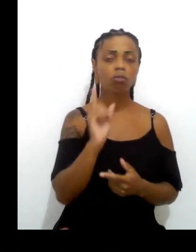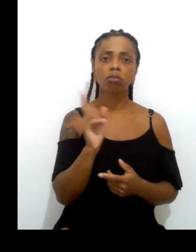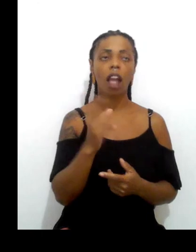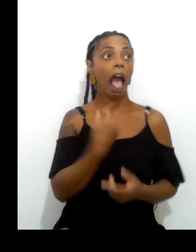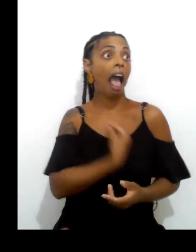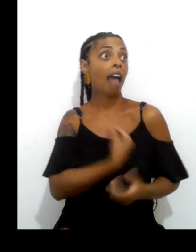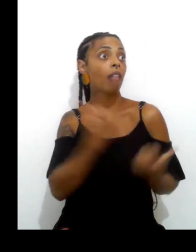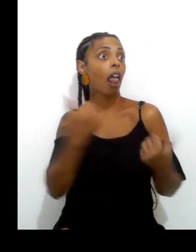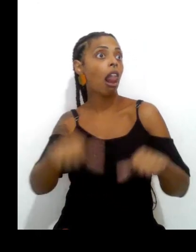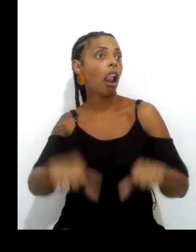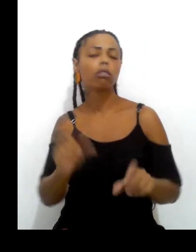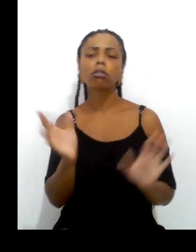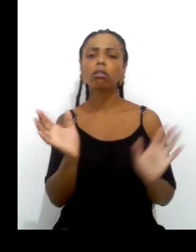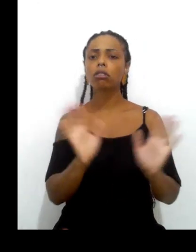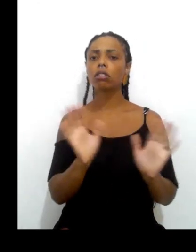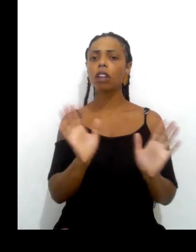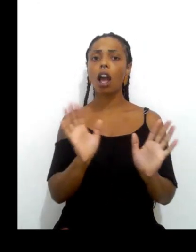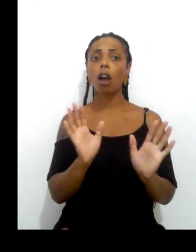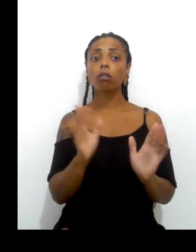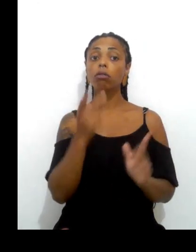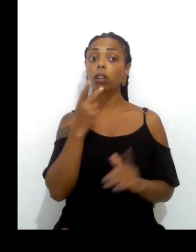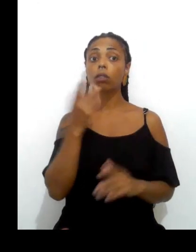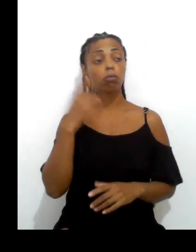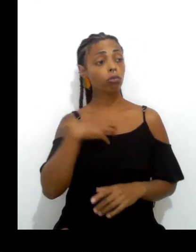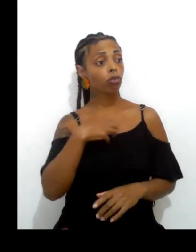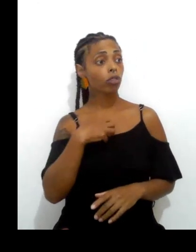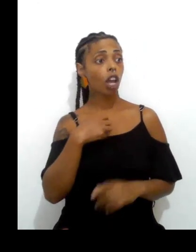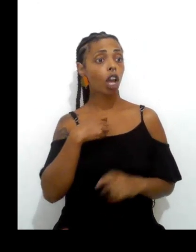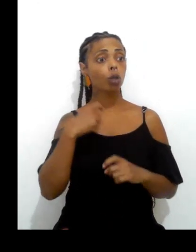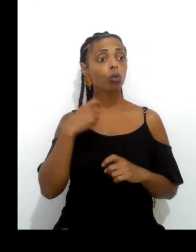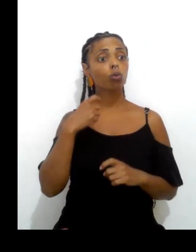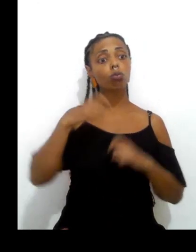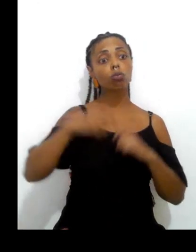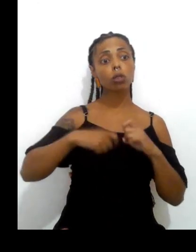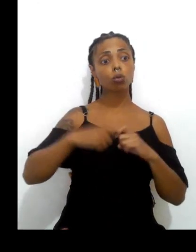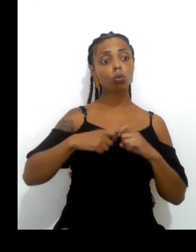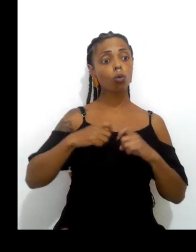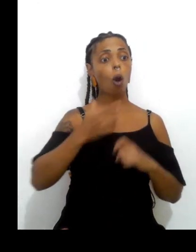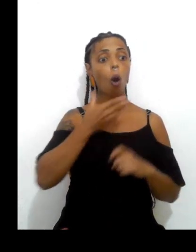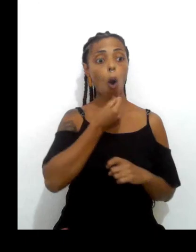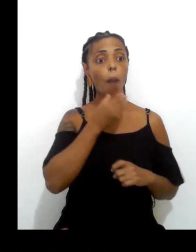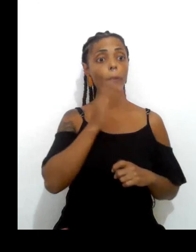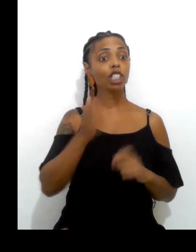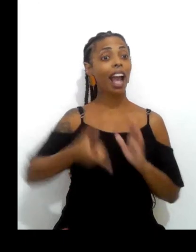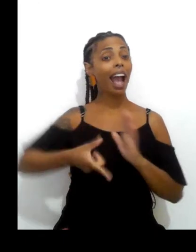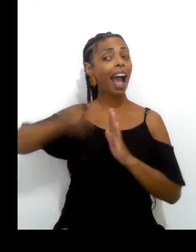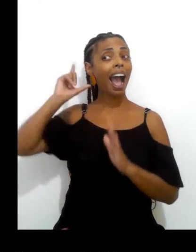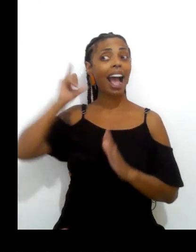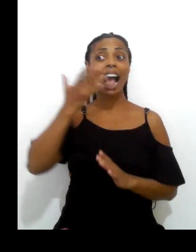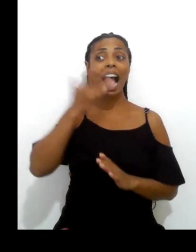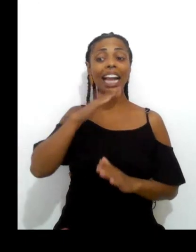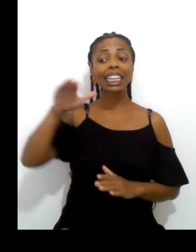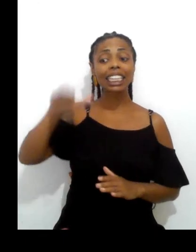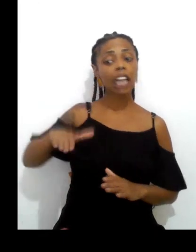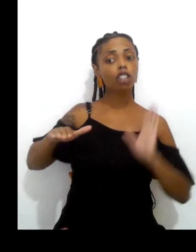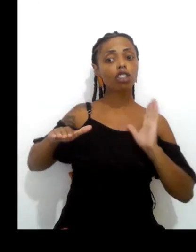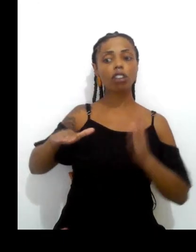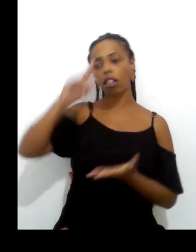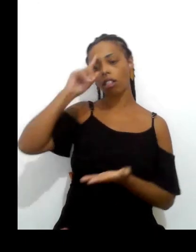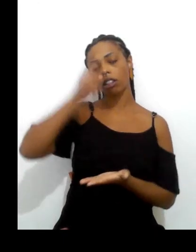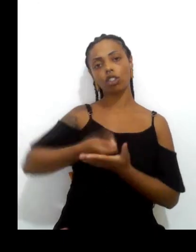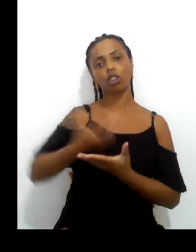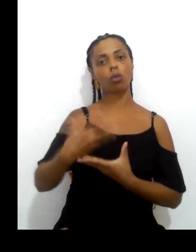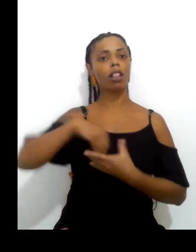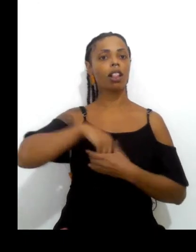as tendências sexuais de um homem já tinham sido decididas na sua infância e as práticas